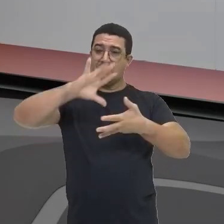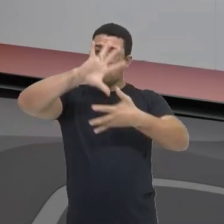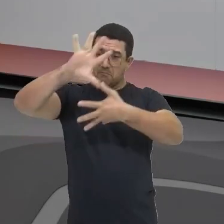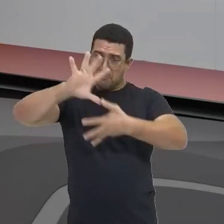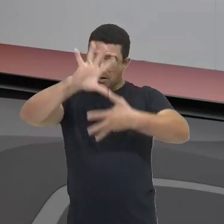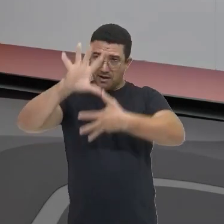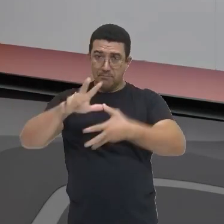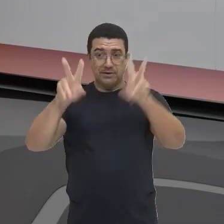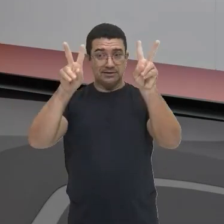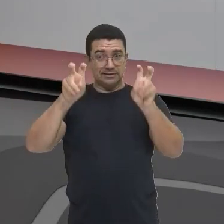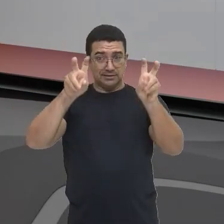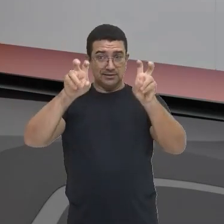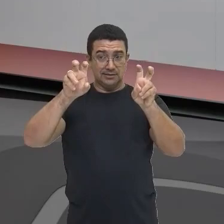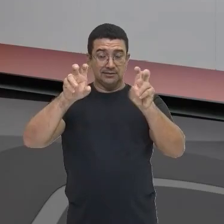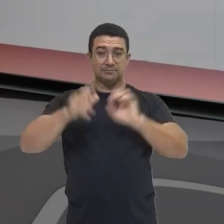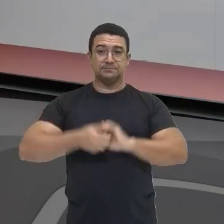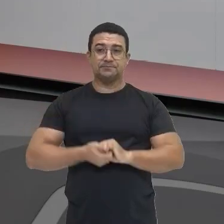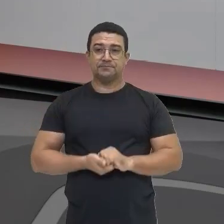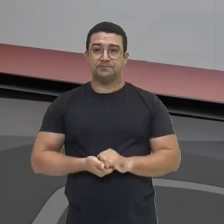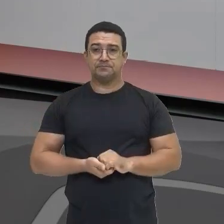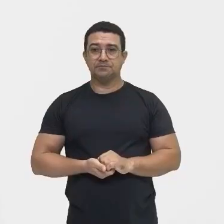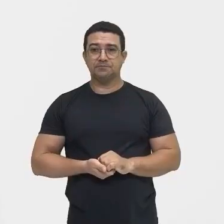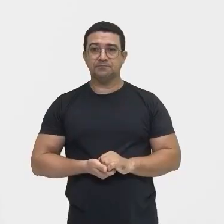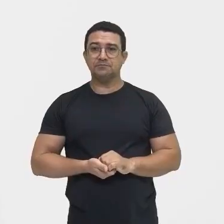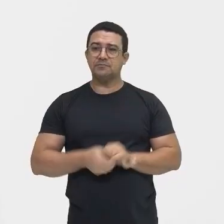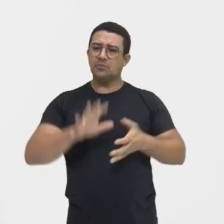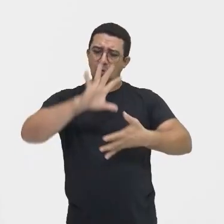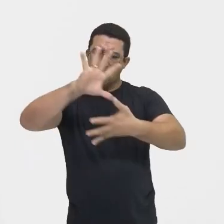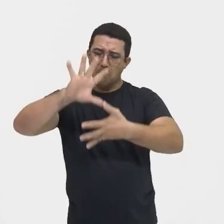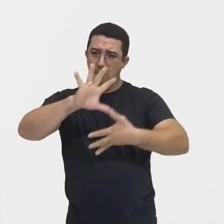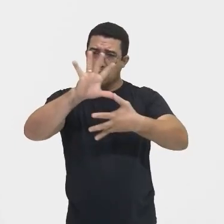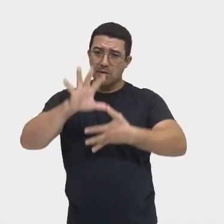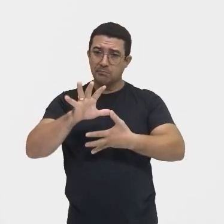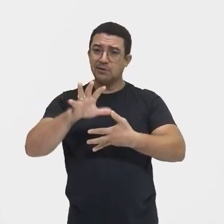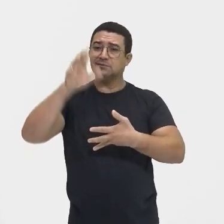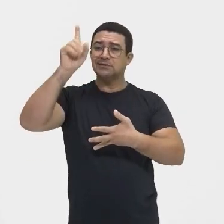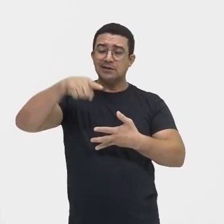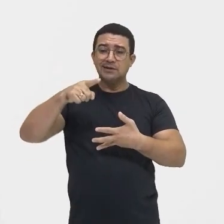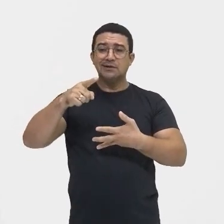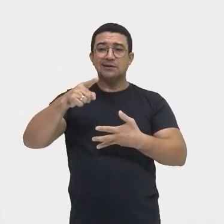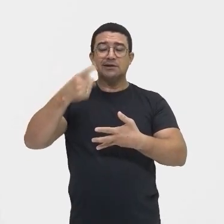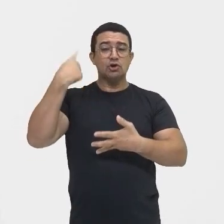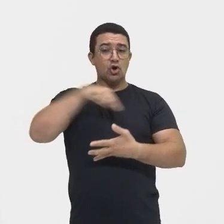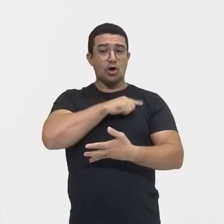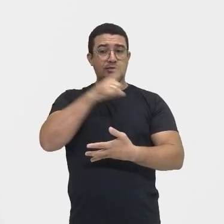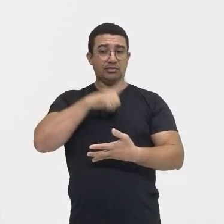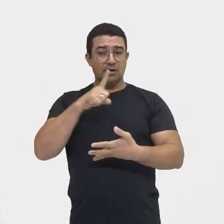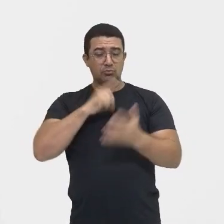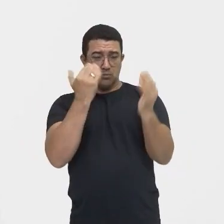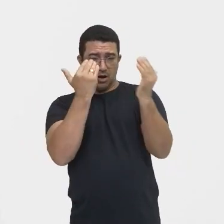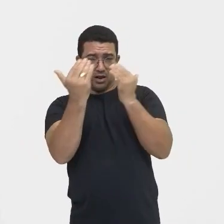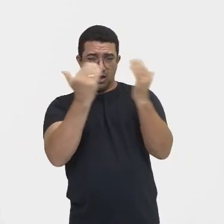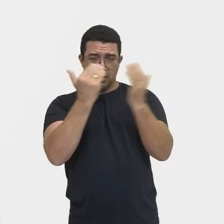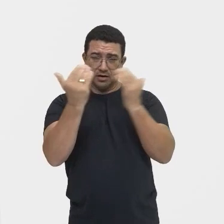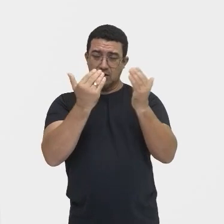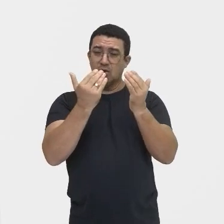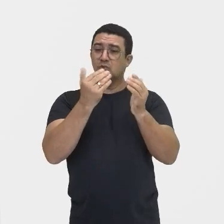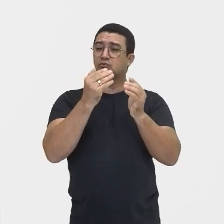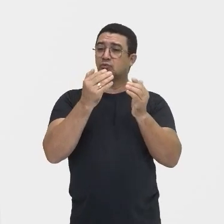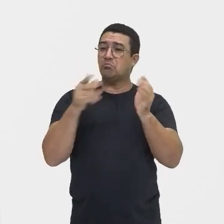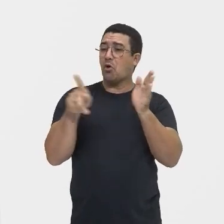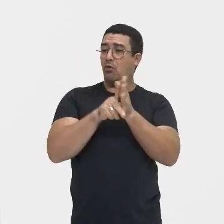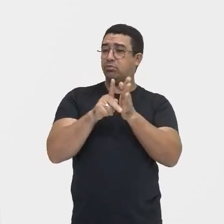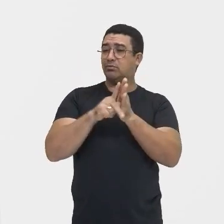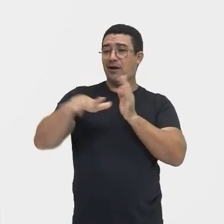bem? Olha só, os mapas eles são um importante instrumento que a gente tem para fazer a análise dos estudos geográficos,